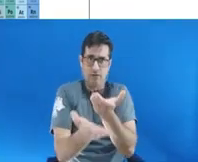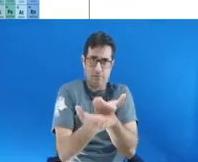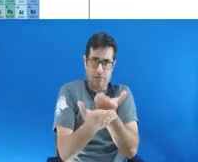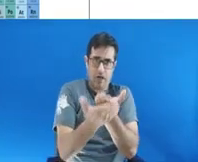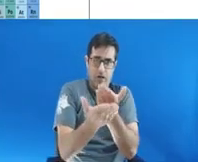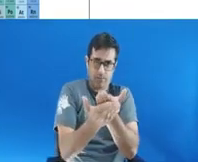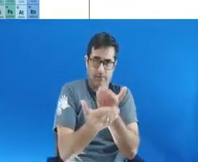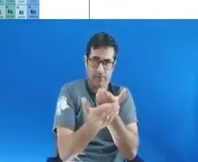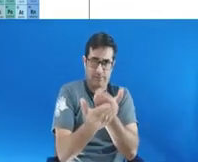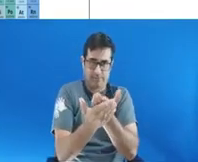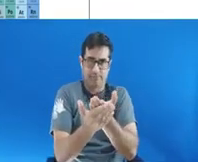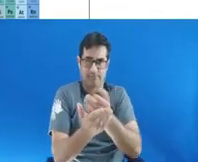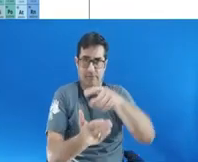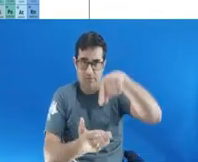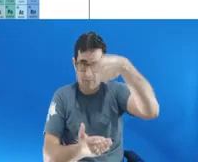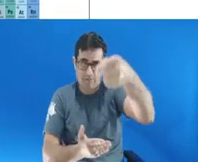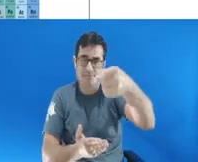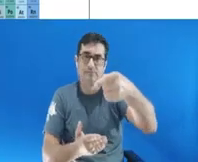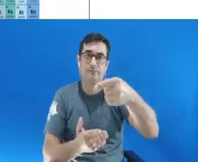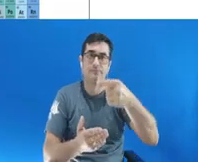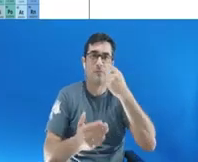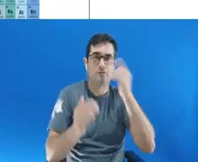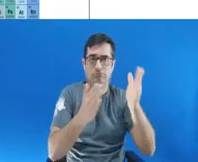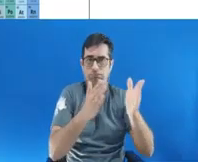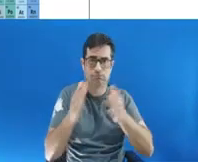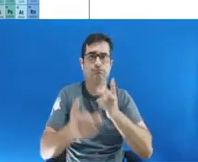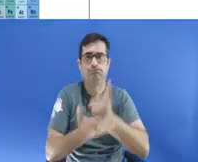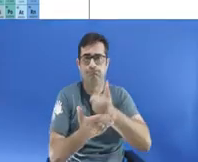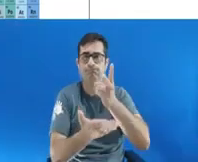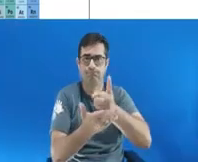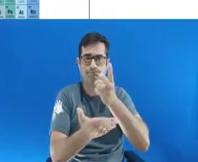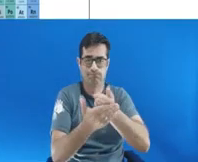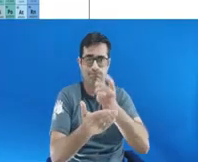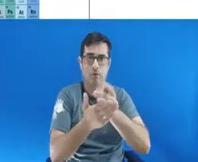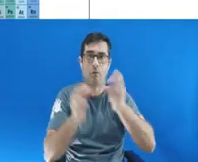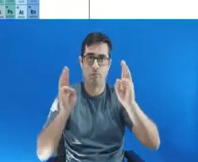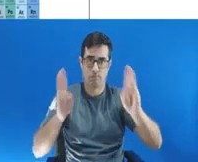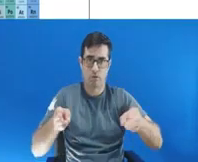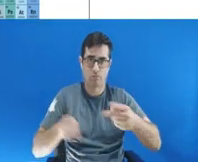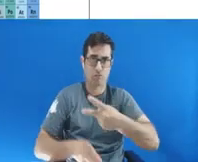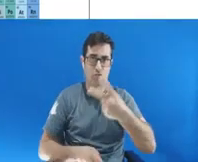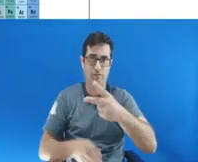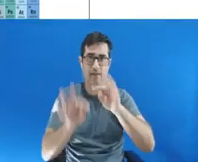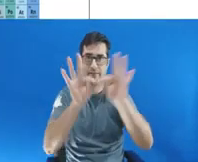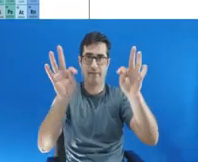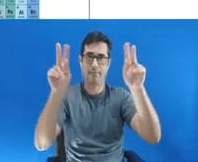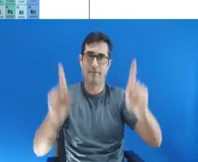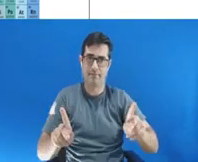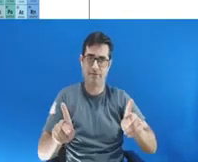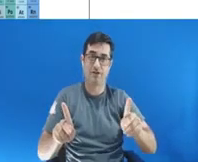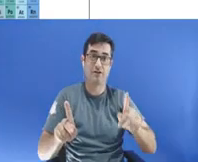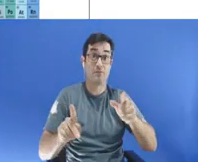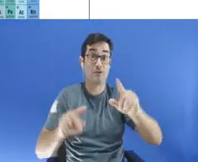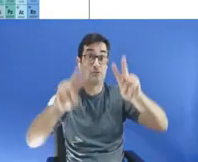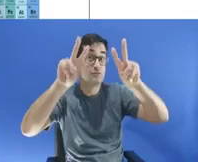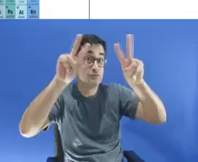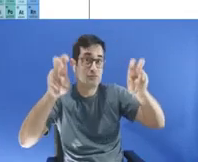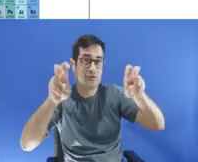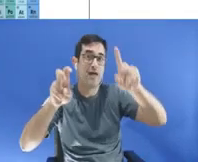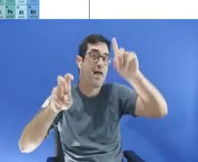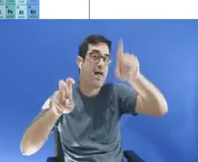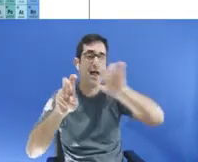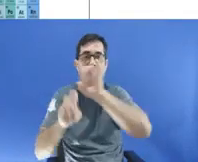periódica, mas aí a gente vai entrar nas propriedades periódicas mesmo, que a gente vai utilizar a carga nuclear efetiva